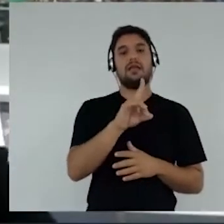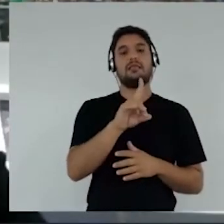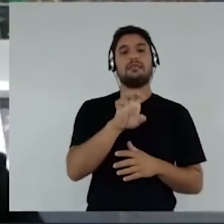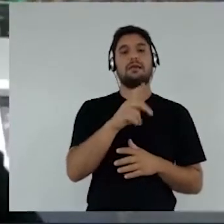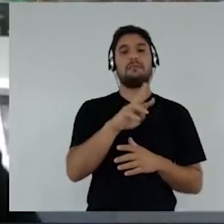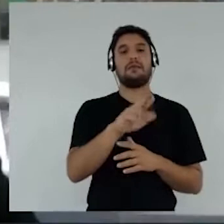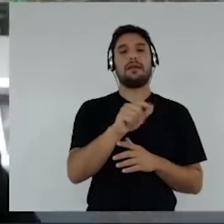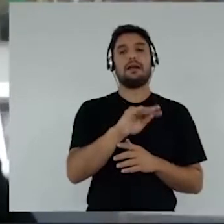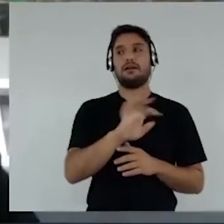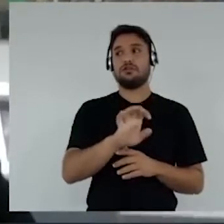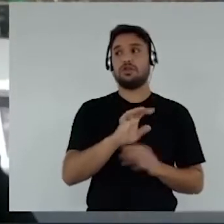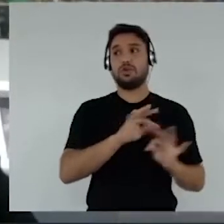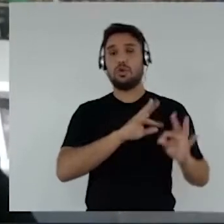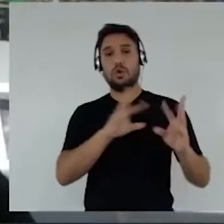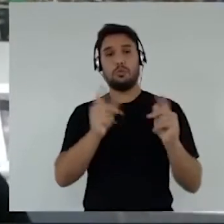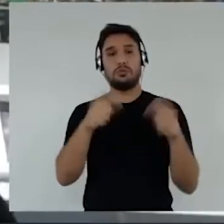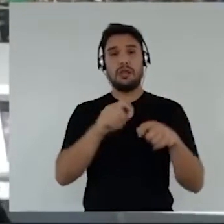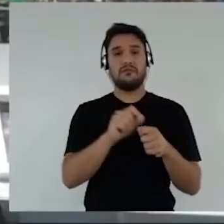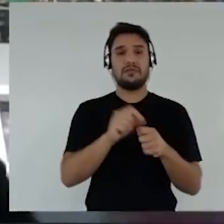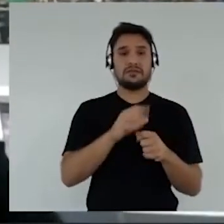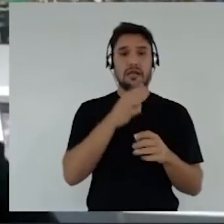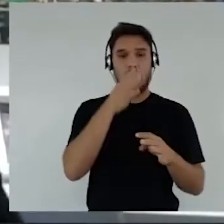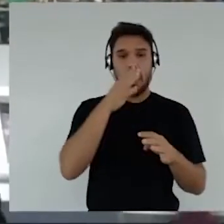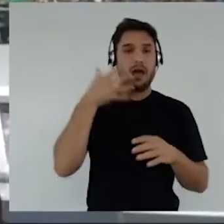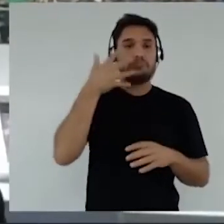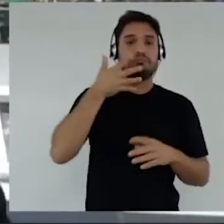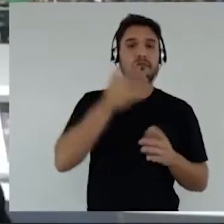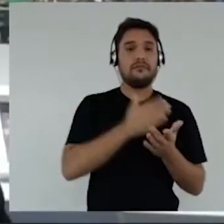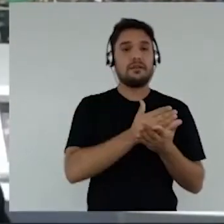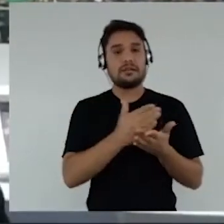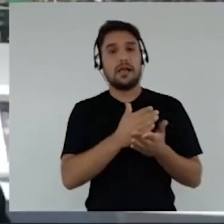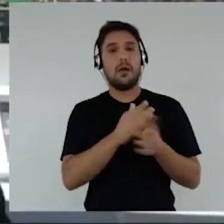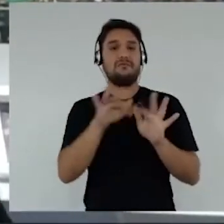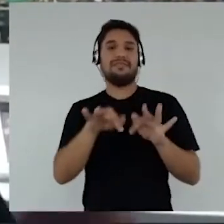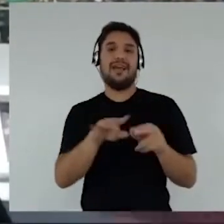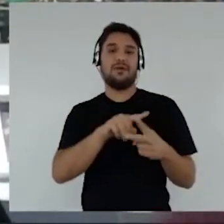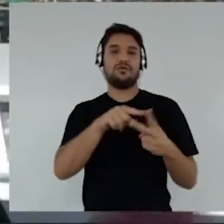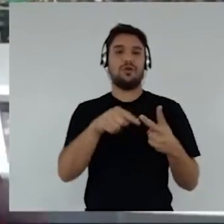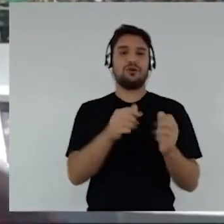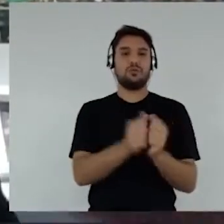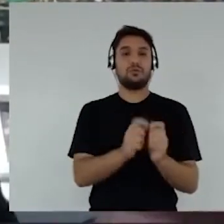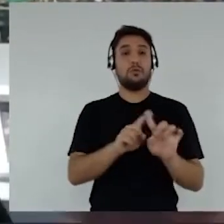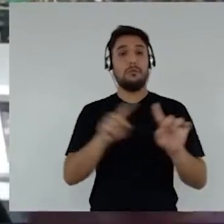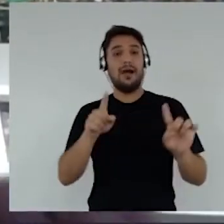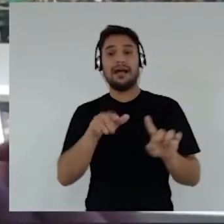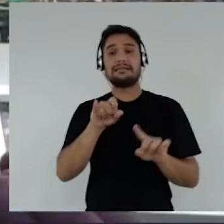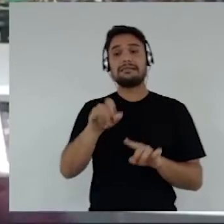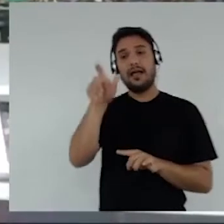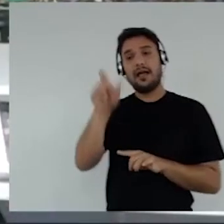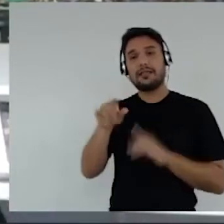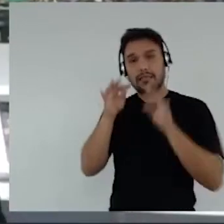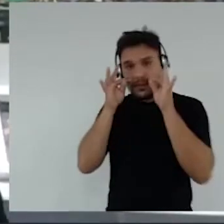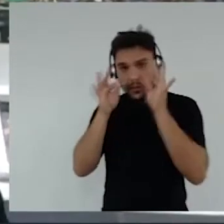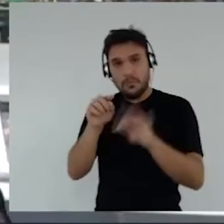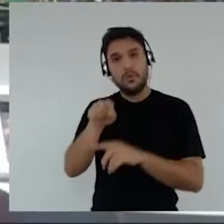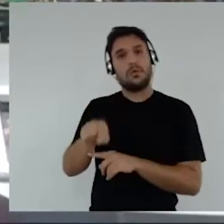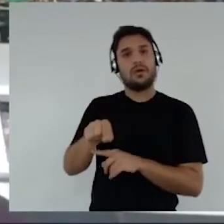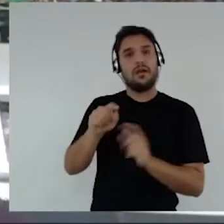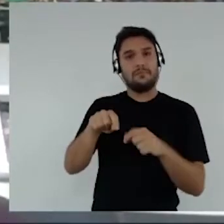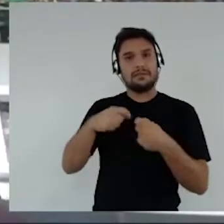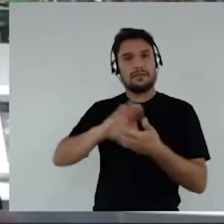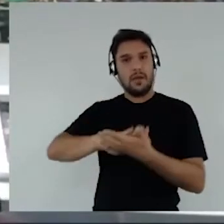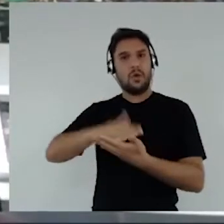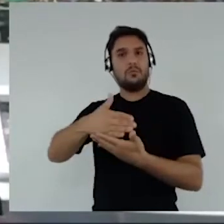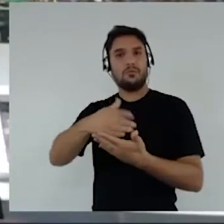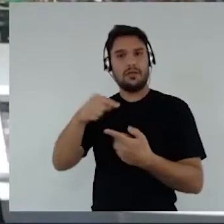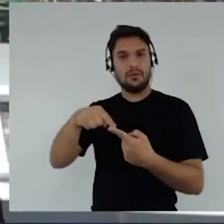realizando e todo mundo vai poder fazer as alegações finais orais. Poxa, bacana. Mas e essa testemunha? Ela vai ter que ter um computador?